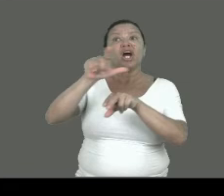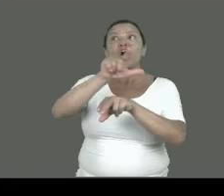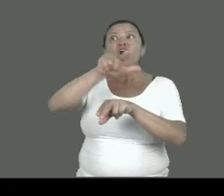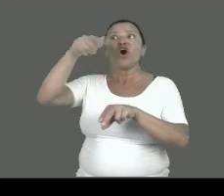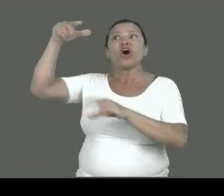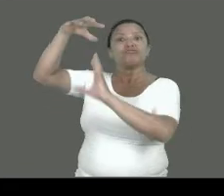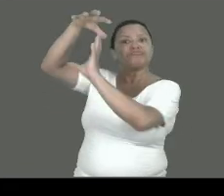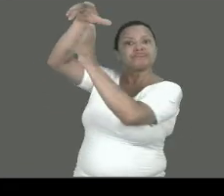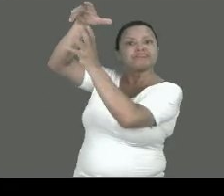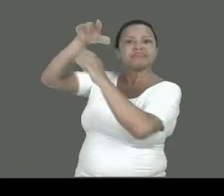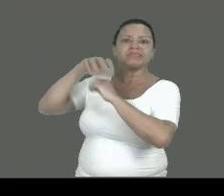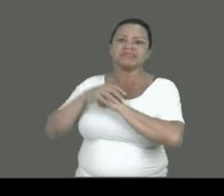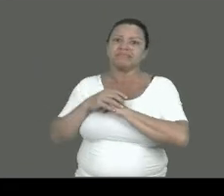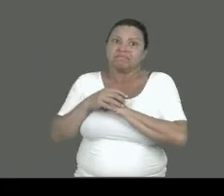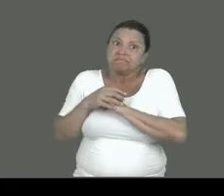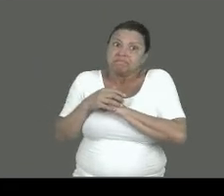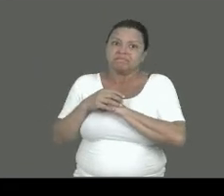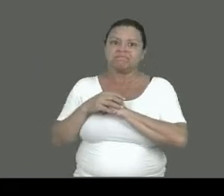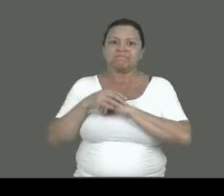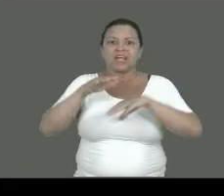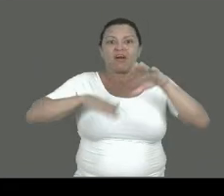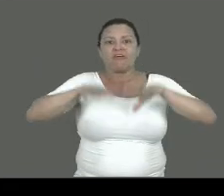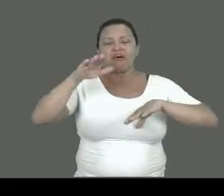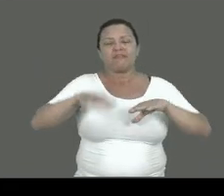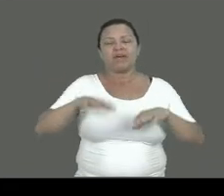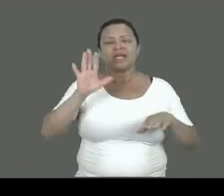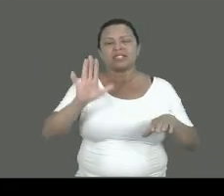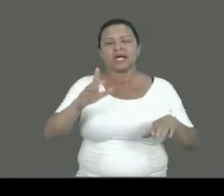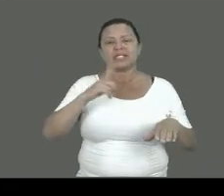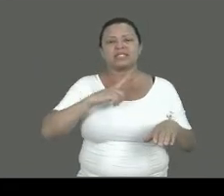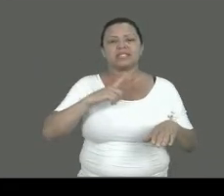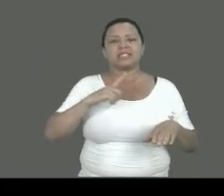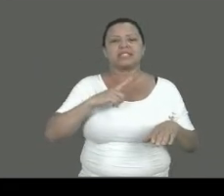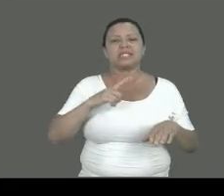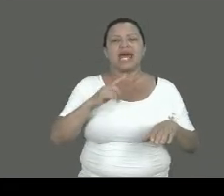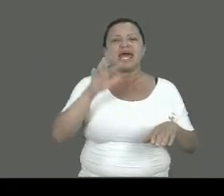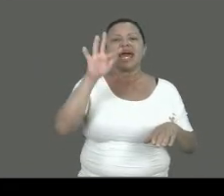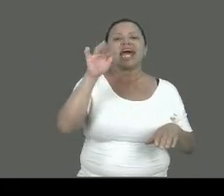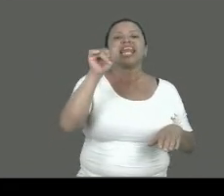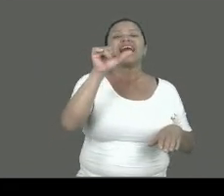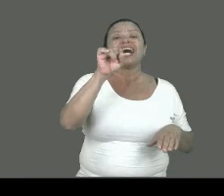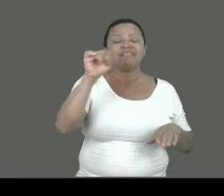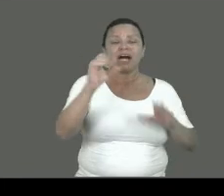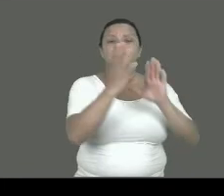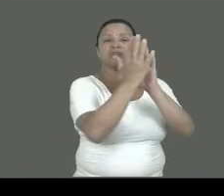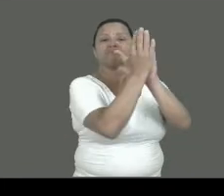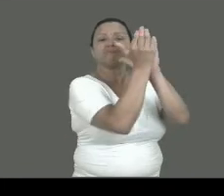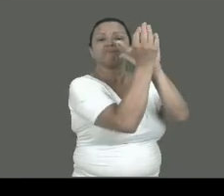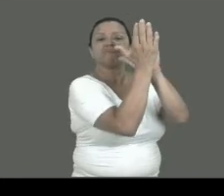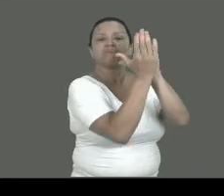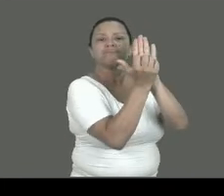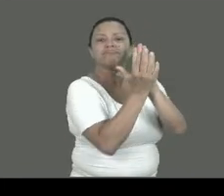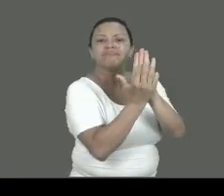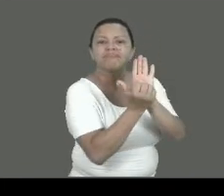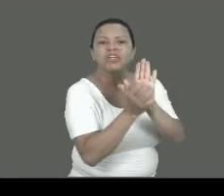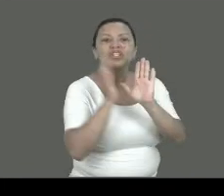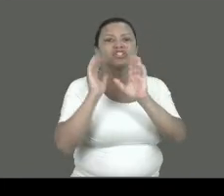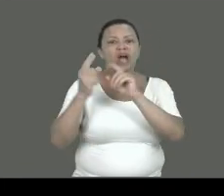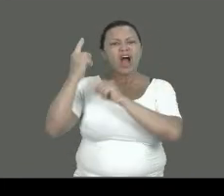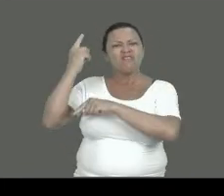planeta. Um planeta que talvez já esteja na fase de regeneração. Um planeta mais evoluído